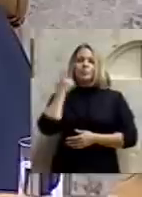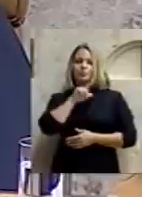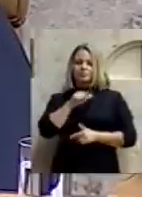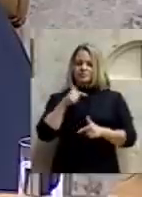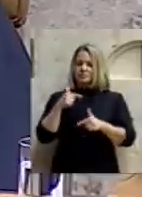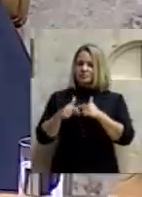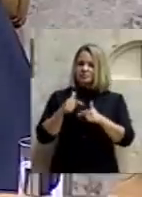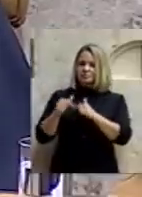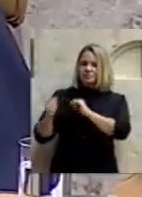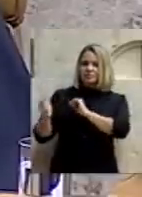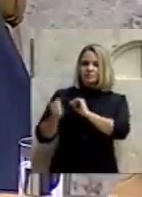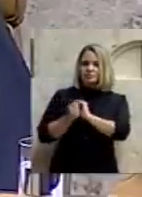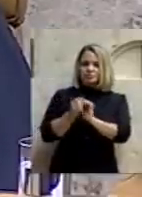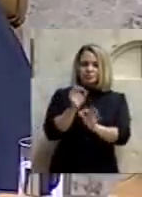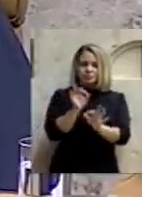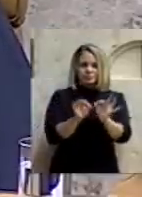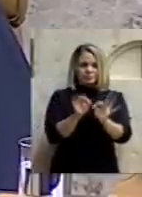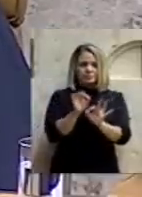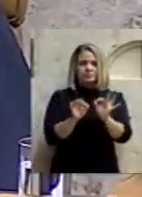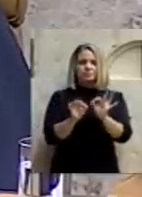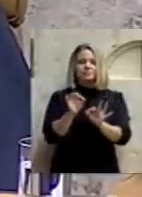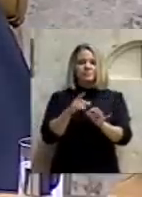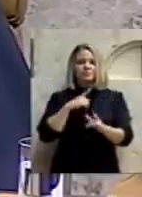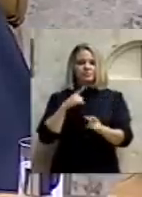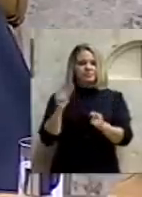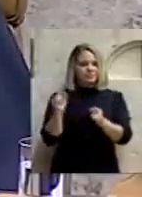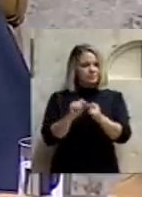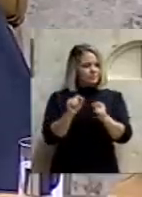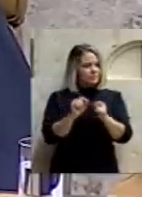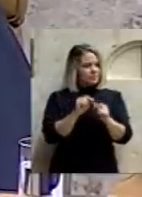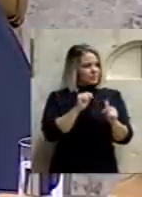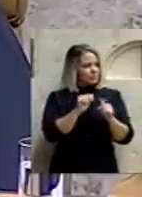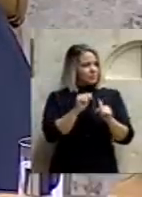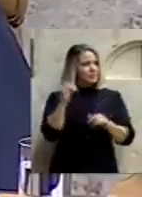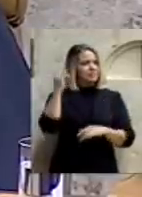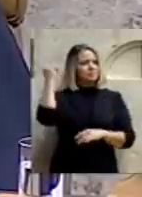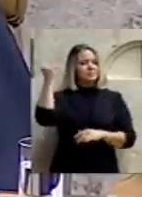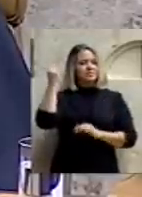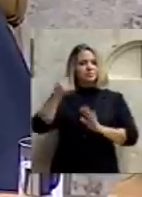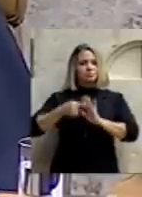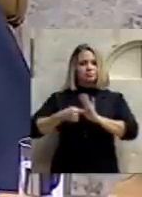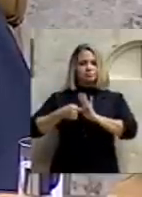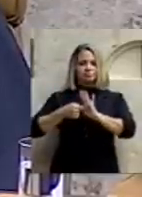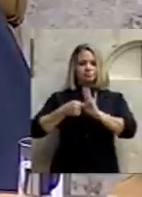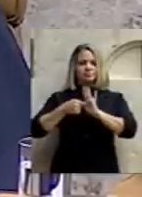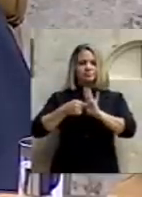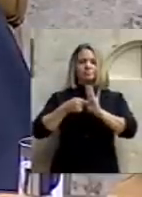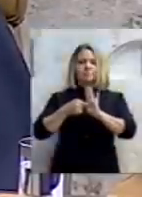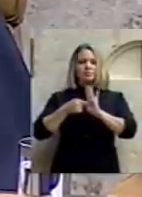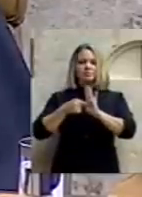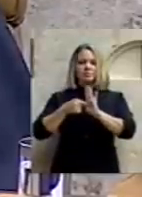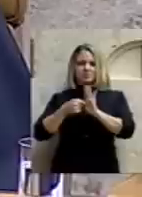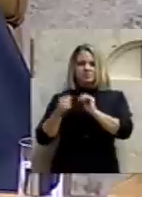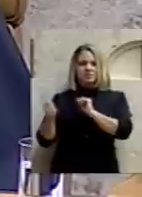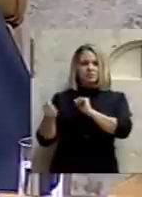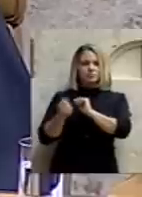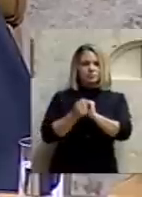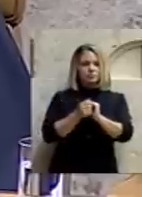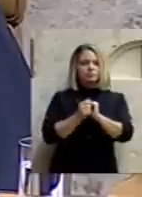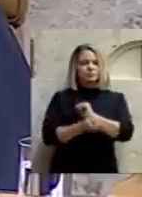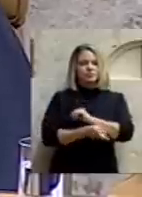liderança do Poder Judiciário o papel que impõe a complexidade do momento atual para o sistema de